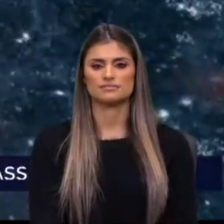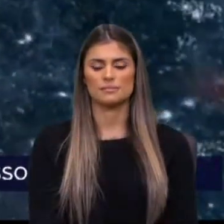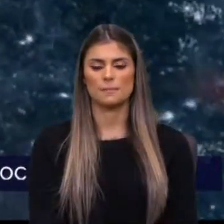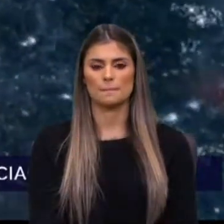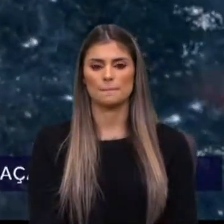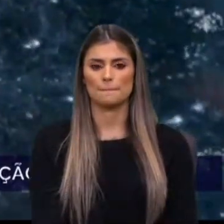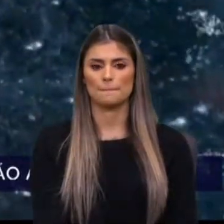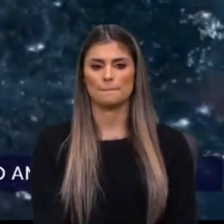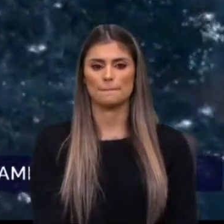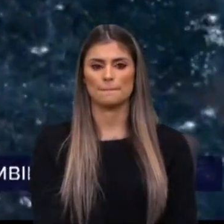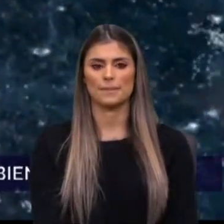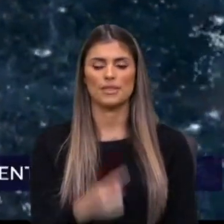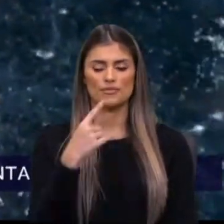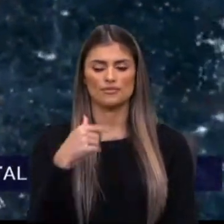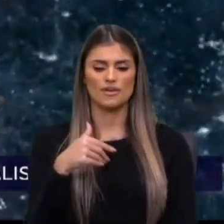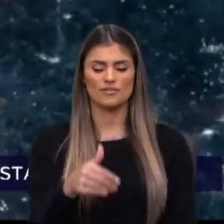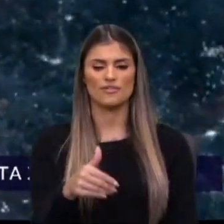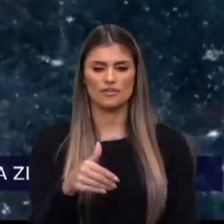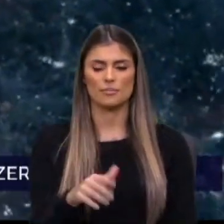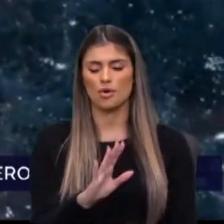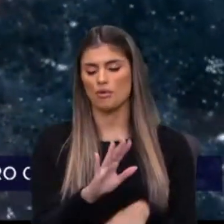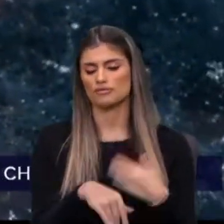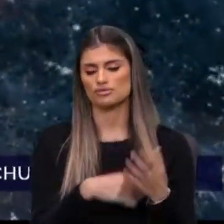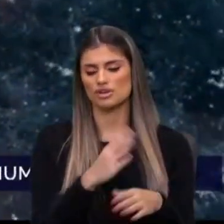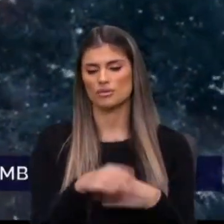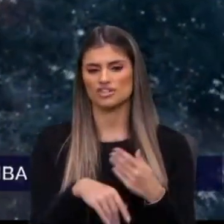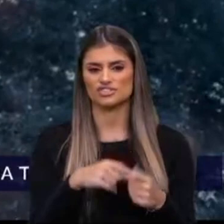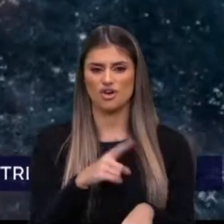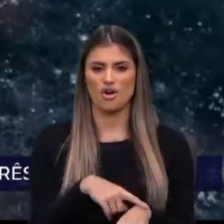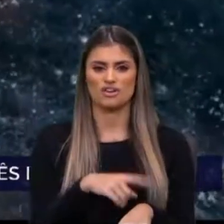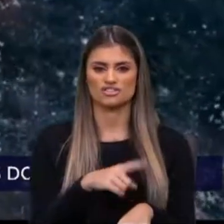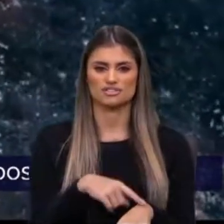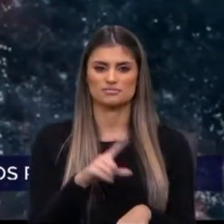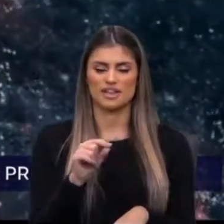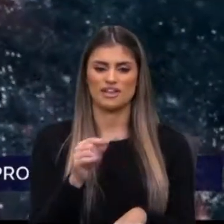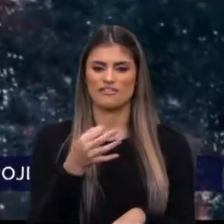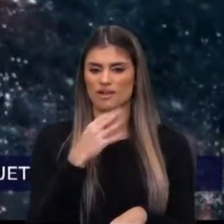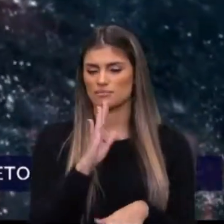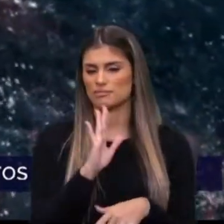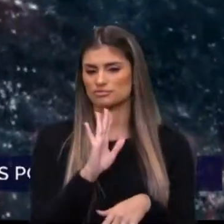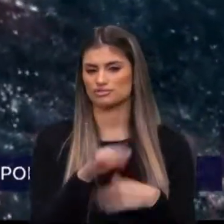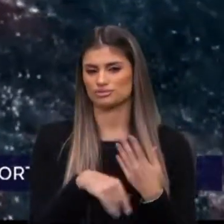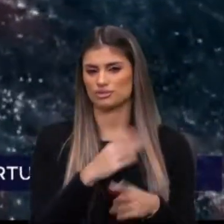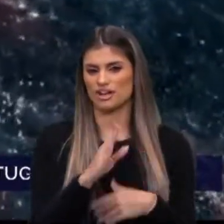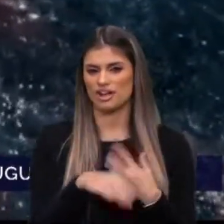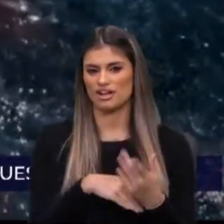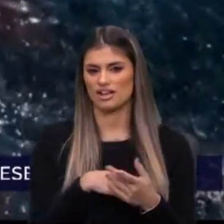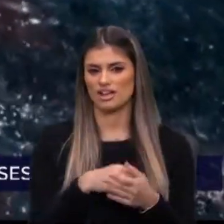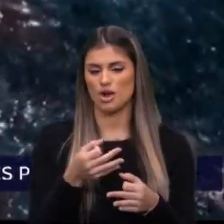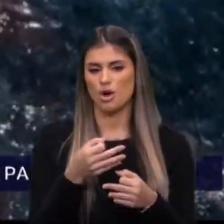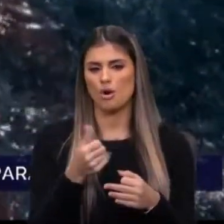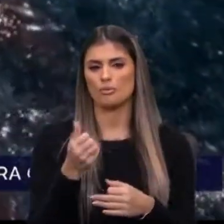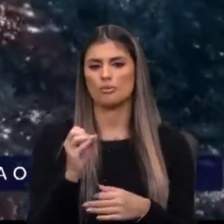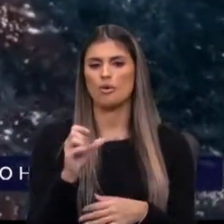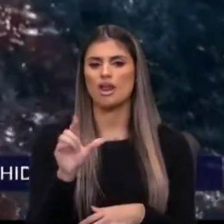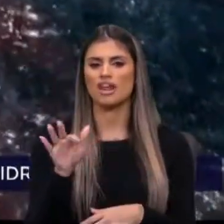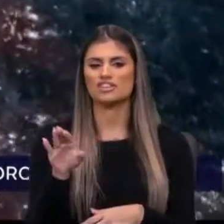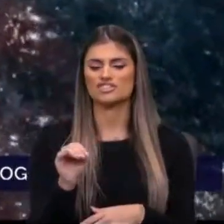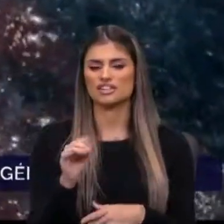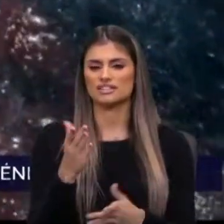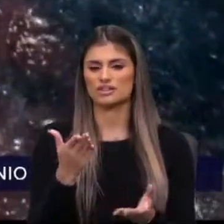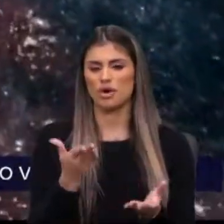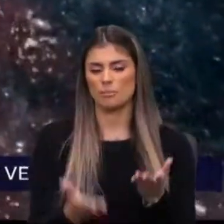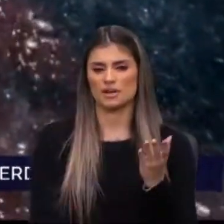vamos encontrar um guisado. Quem diria, estas horas ainda por cima, falar de guisados e de bolhas. É pelo menos essa metáfora que um conjunto